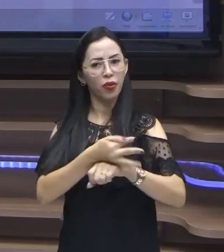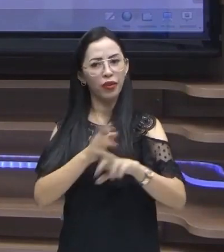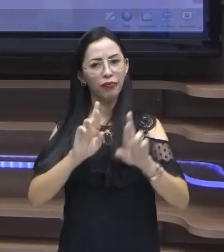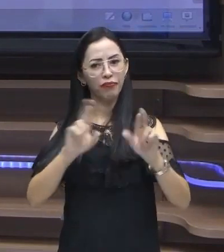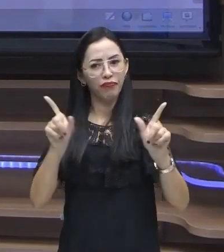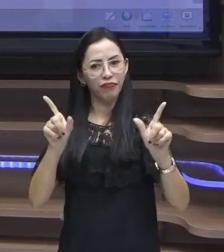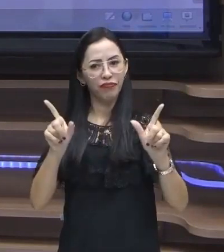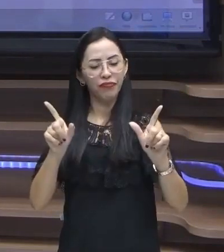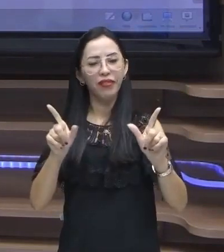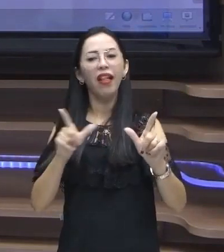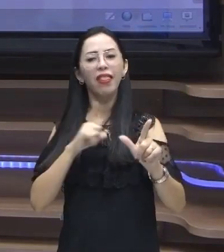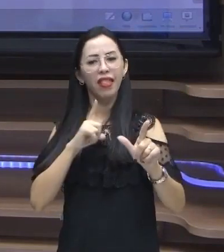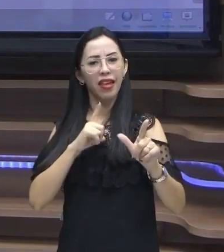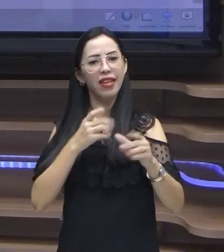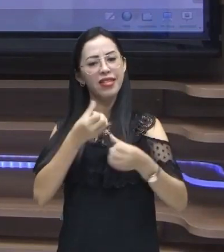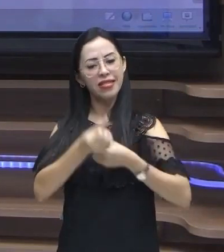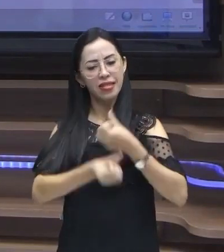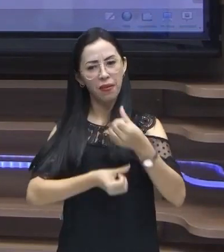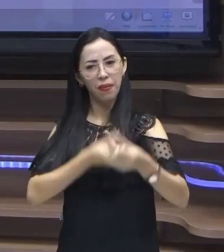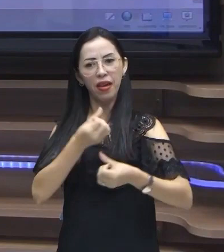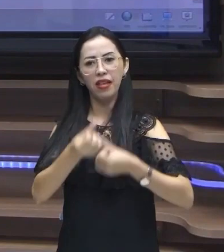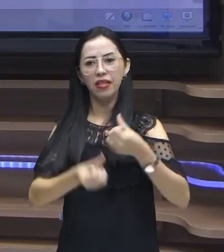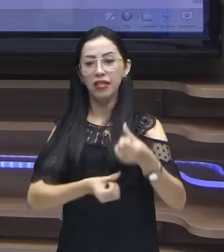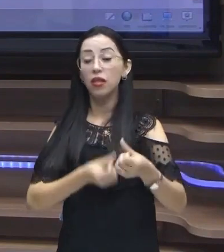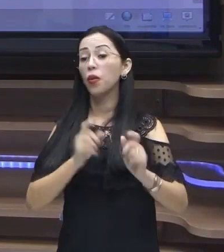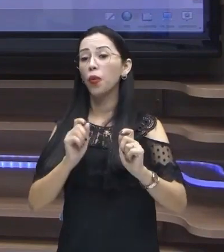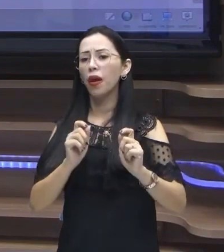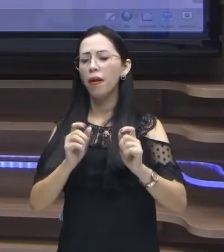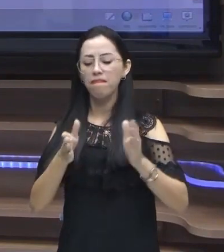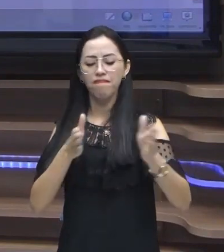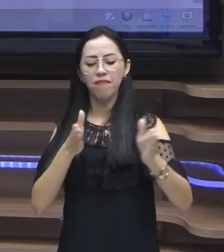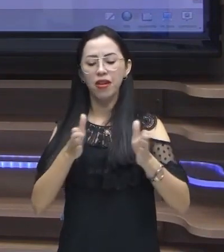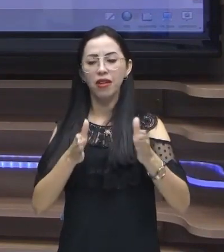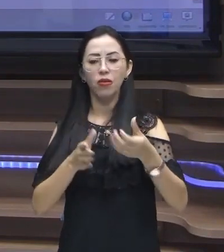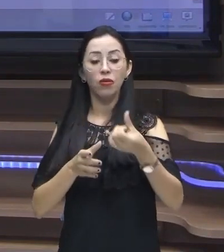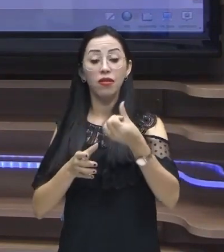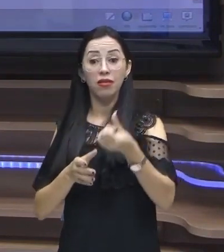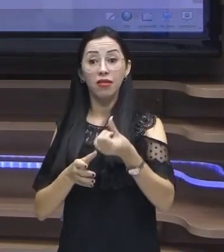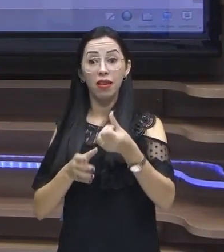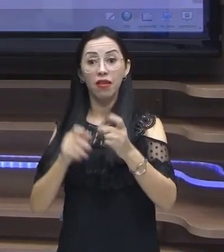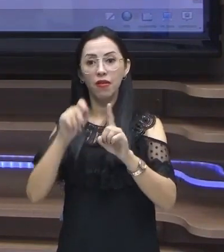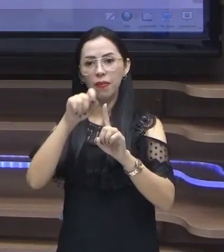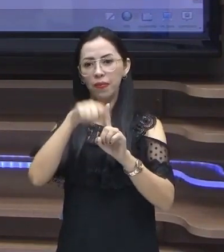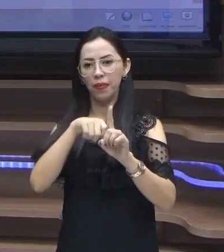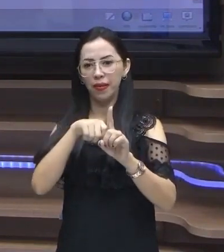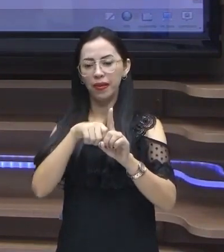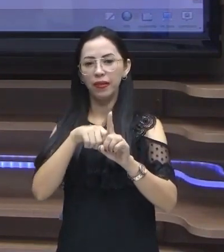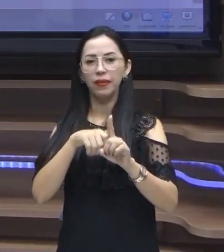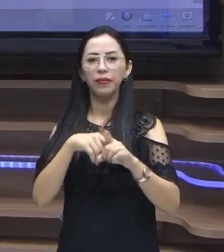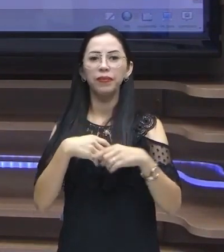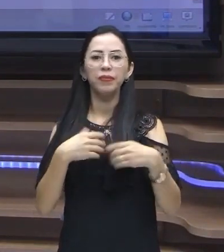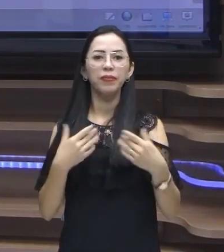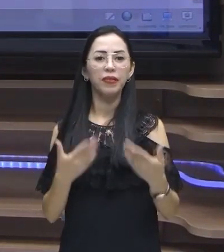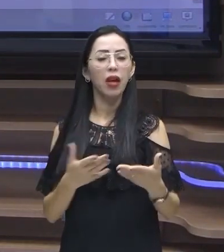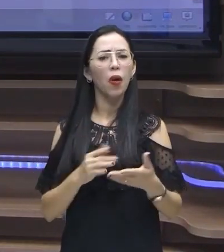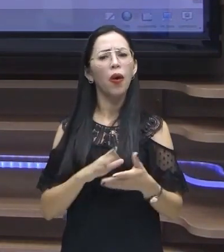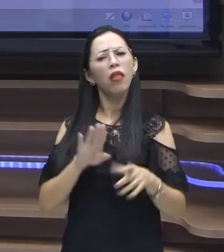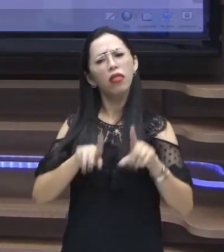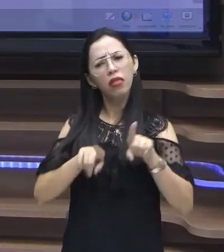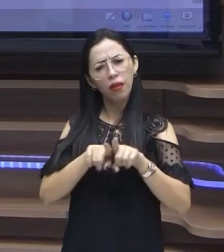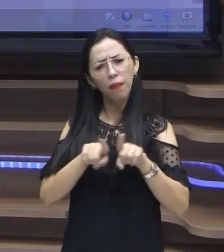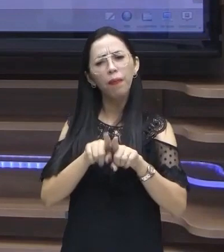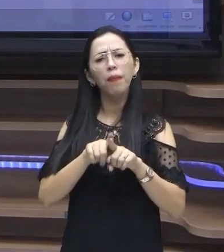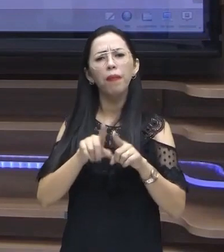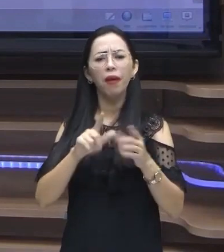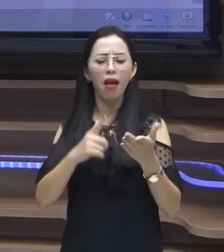semestre. E aí nós temos o quê? Semestre é o período de 6 meses. E geralmente você vê em livros didáticos, né, a